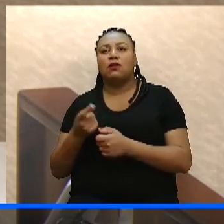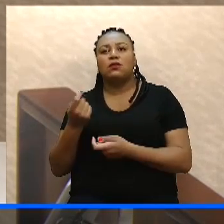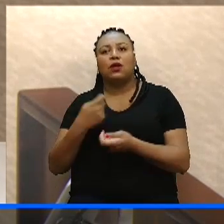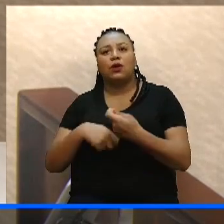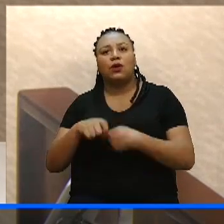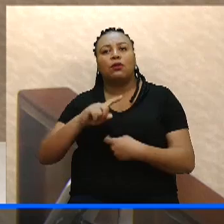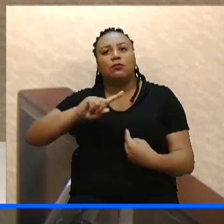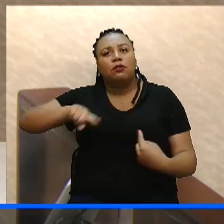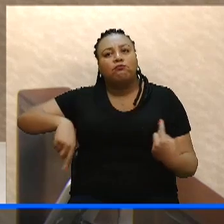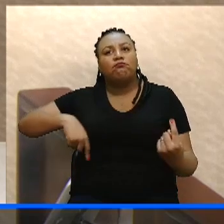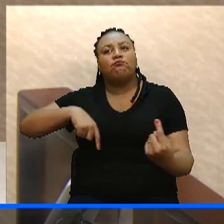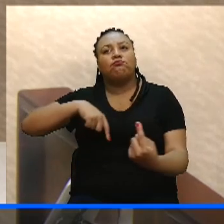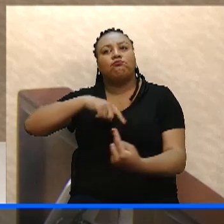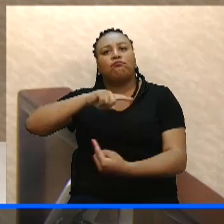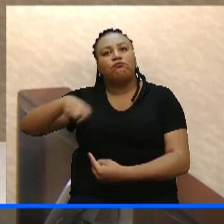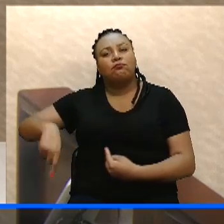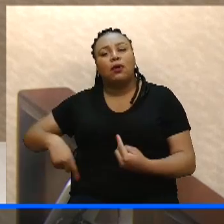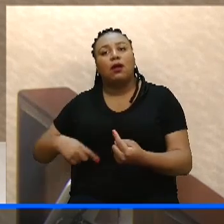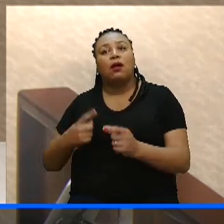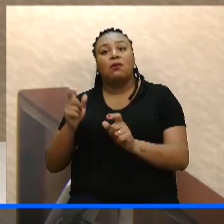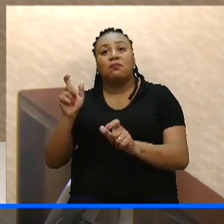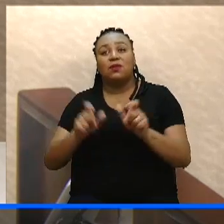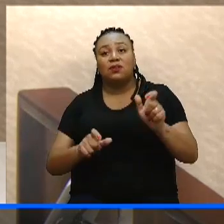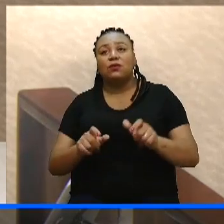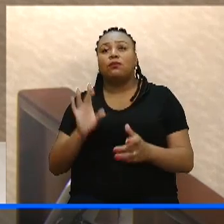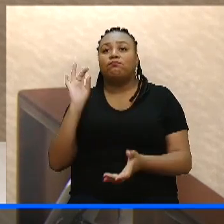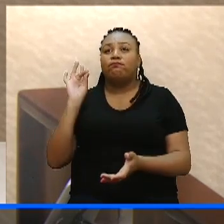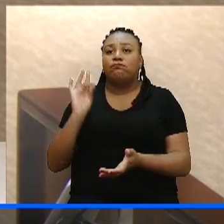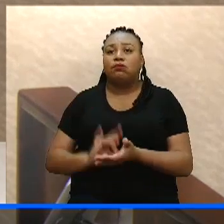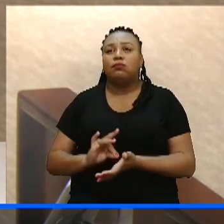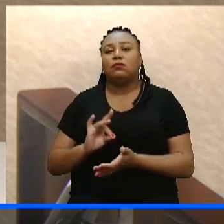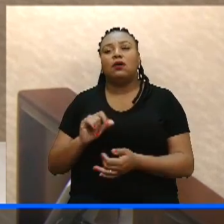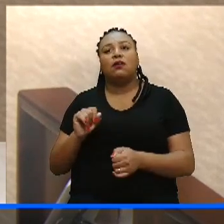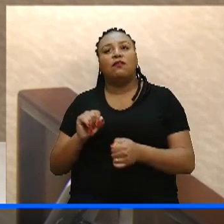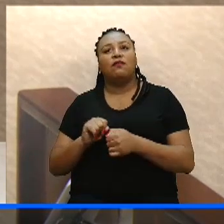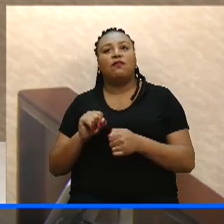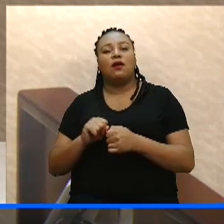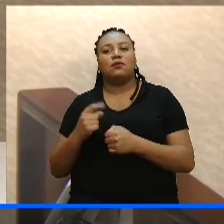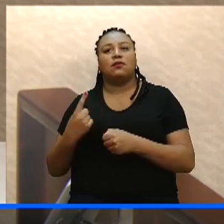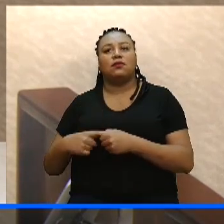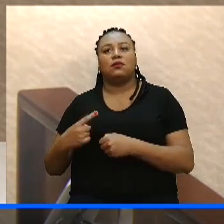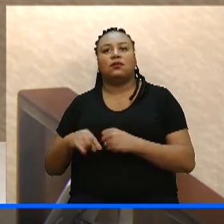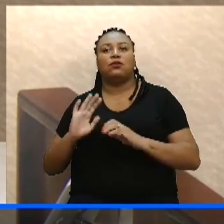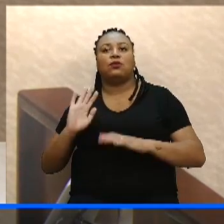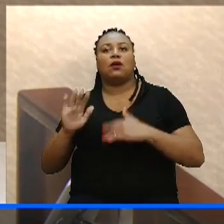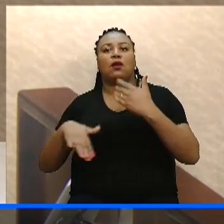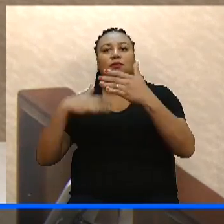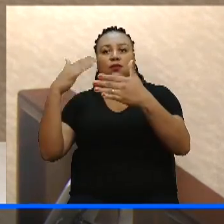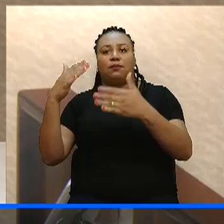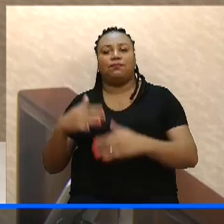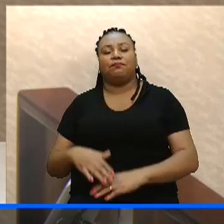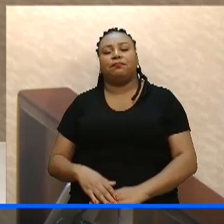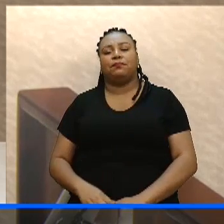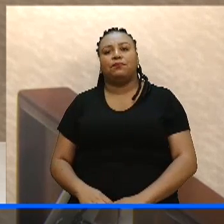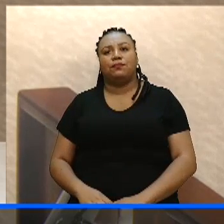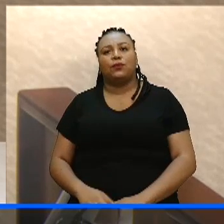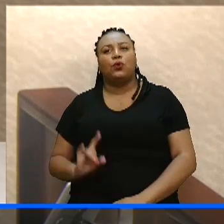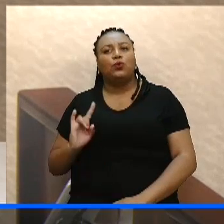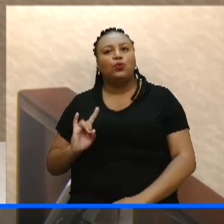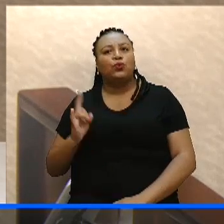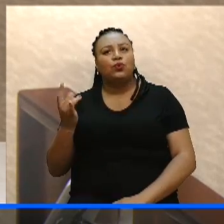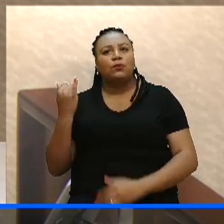girar aqueles que de fato fazem as cidades crescerem os últimos